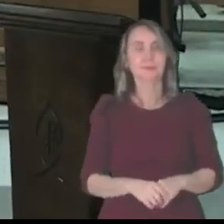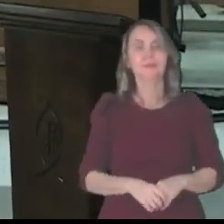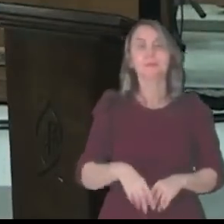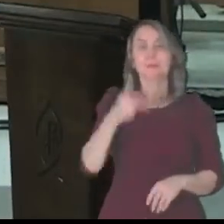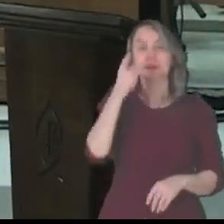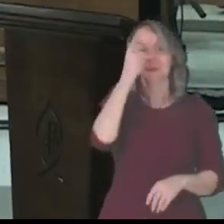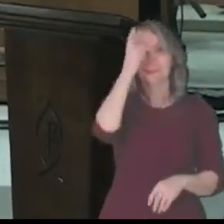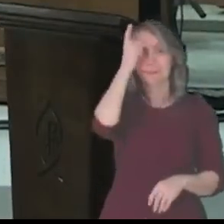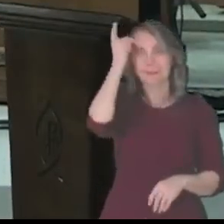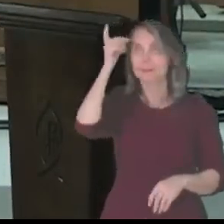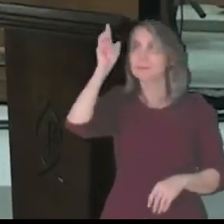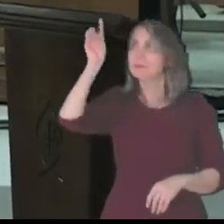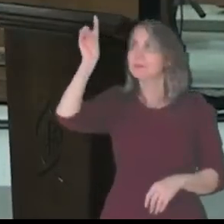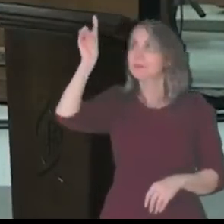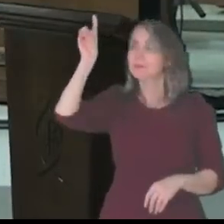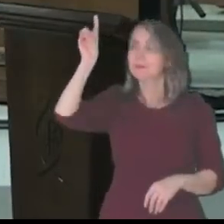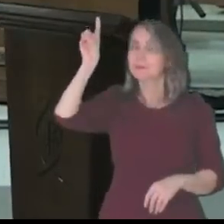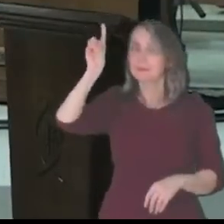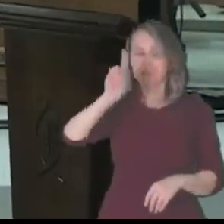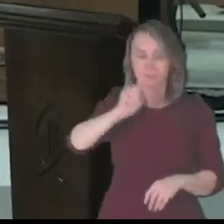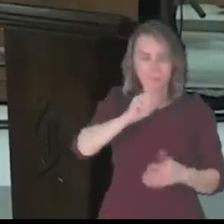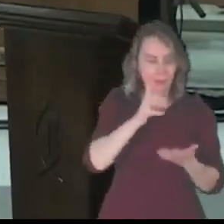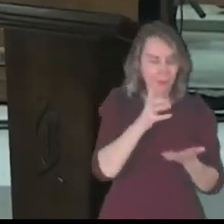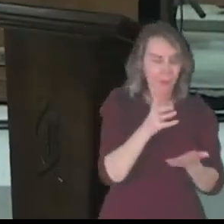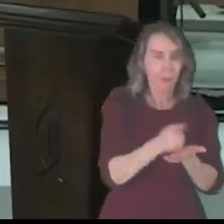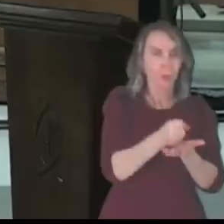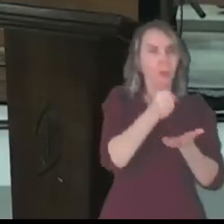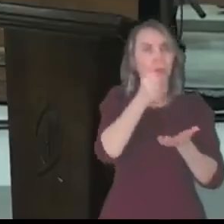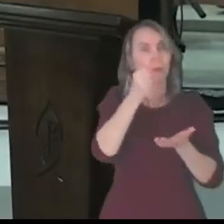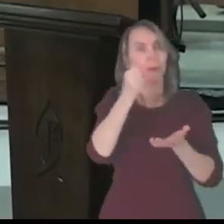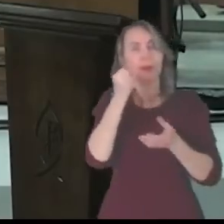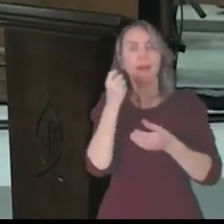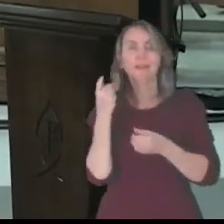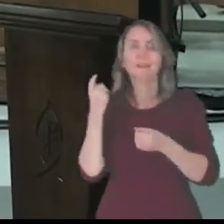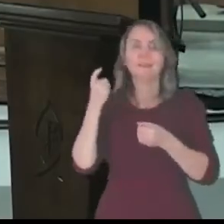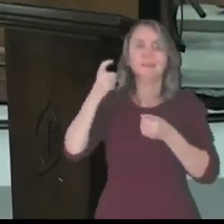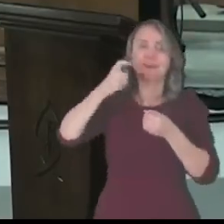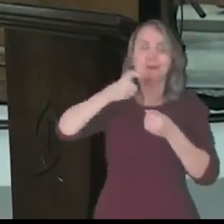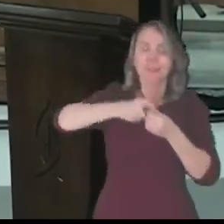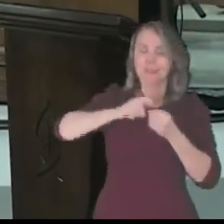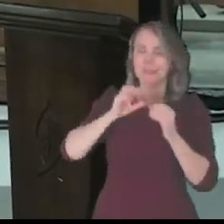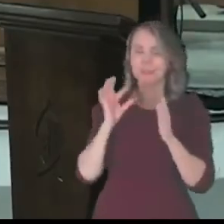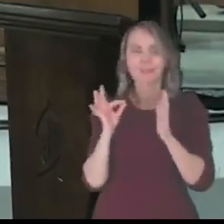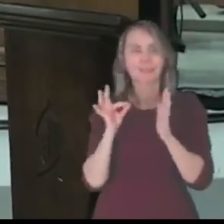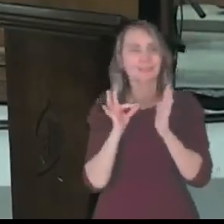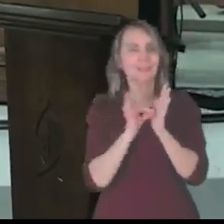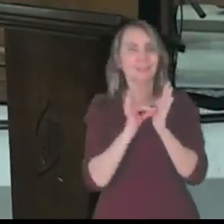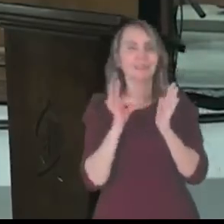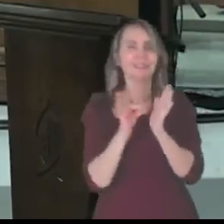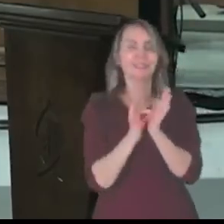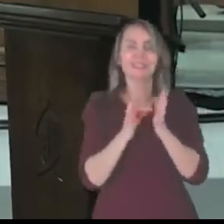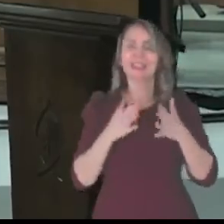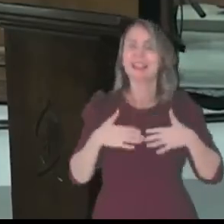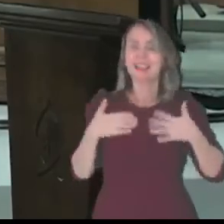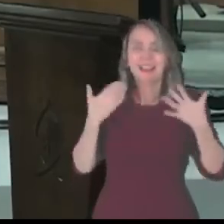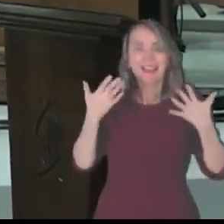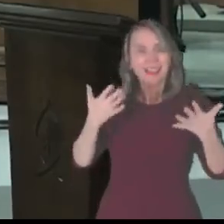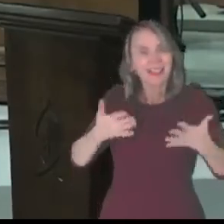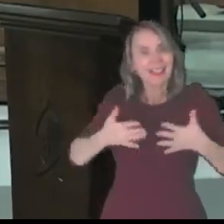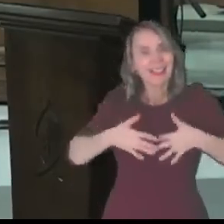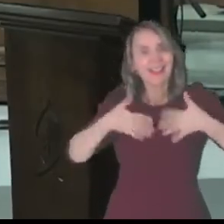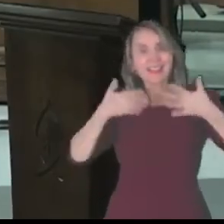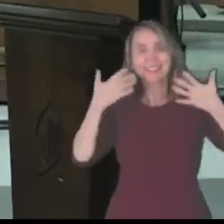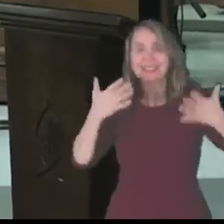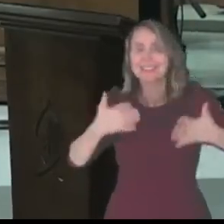Senhor voltarão e virão ancião com júbilo e alegria